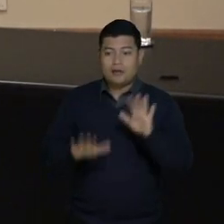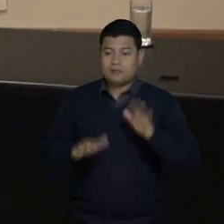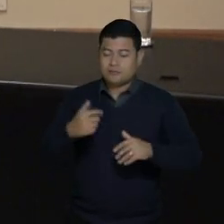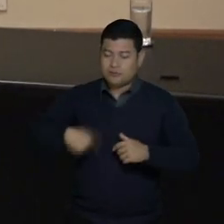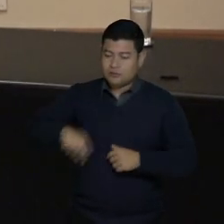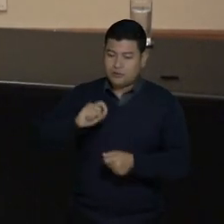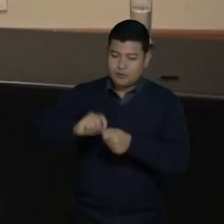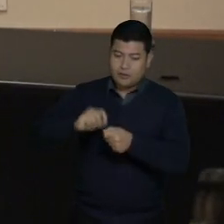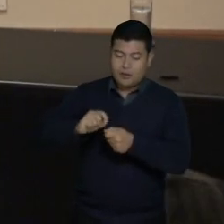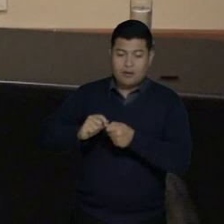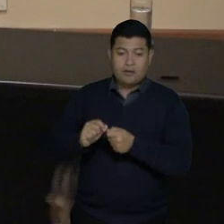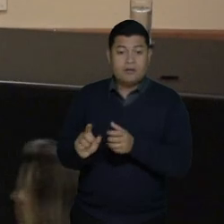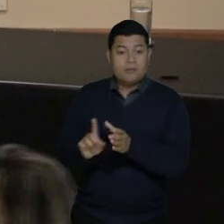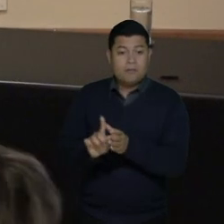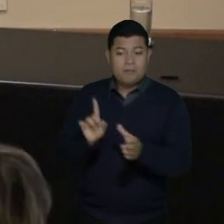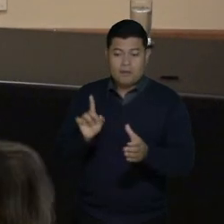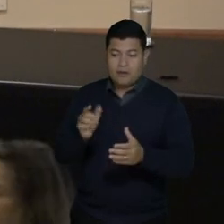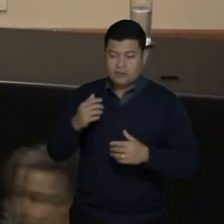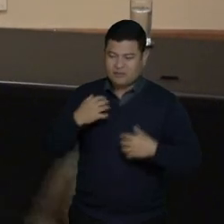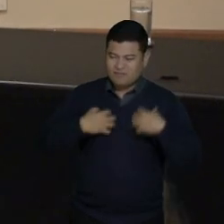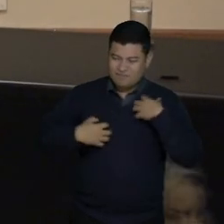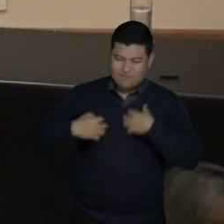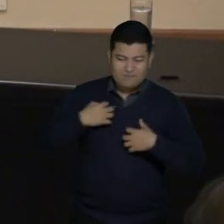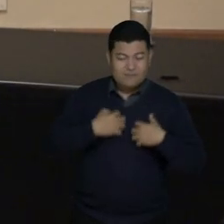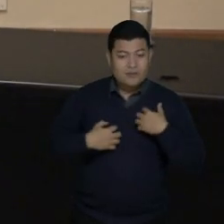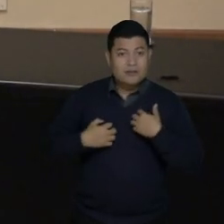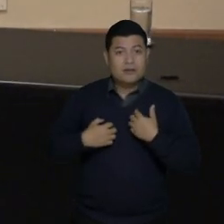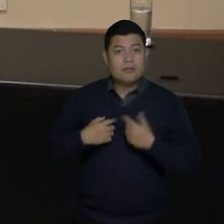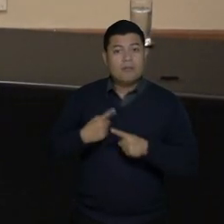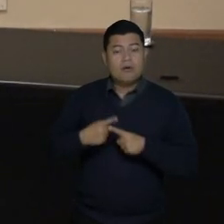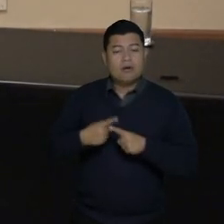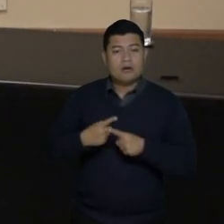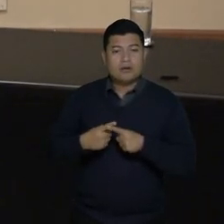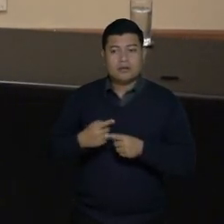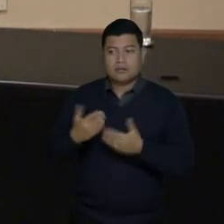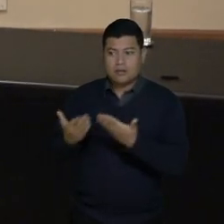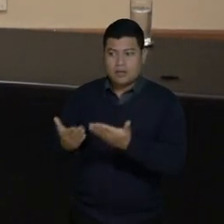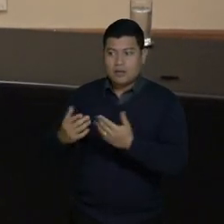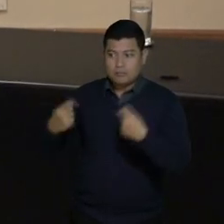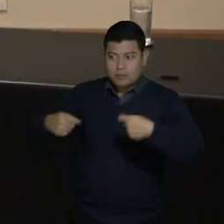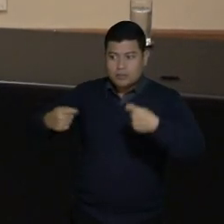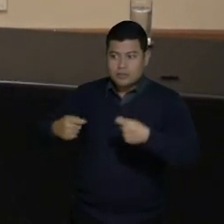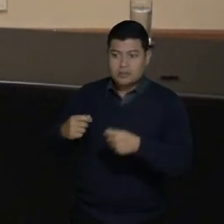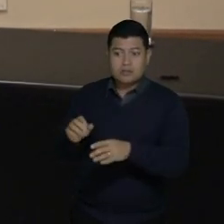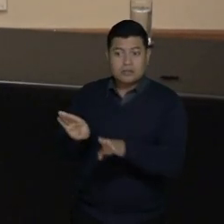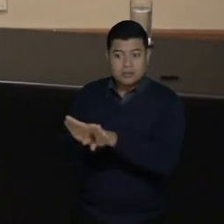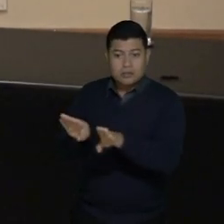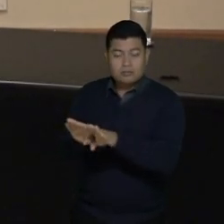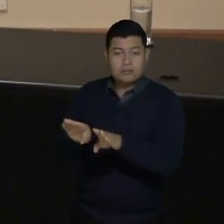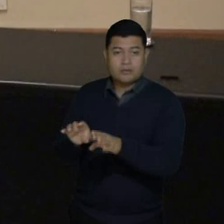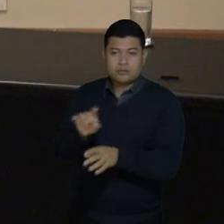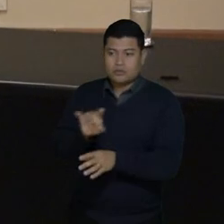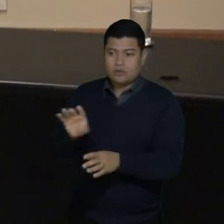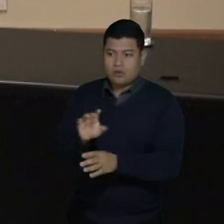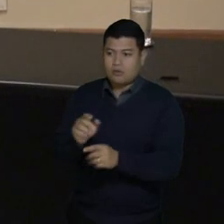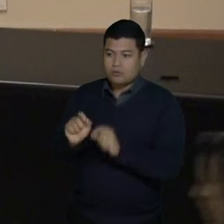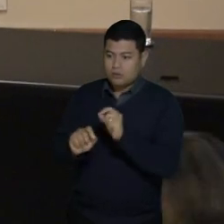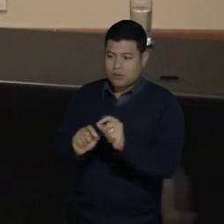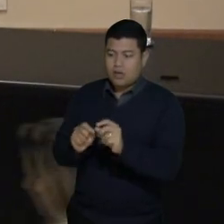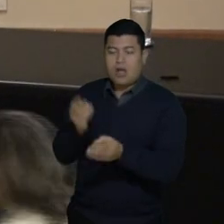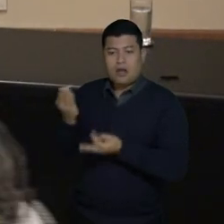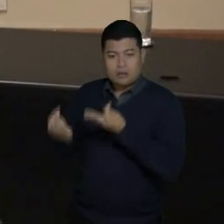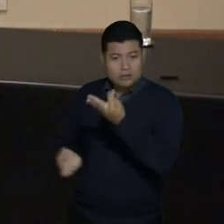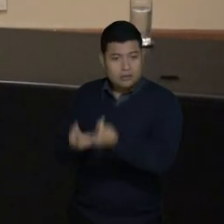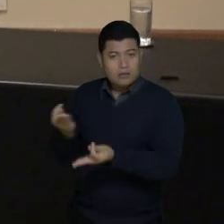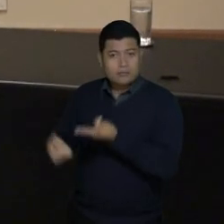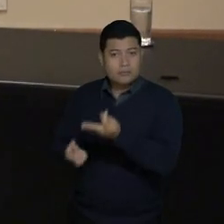avaliação e saber que essa criança depois vai precisar um tempo do quê de uma intervenção e a gente não tem